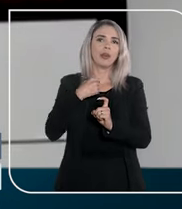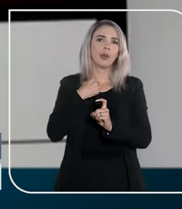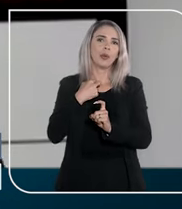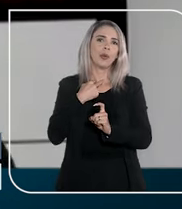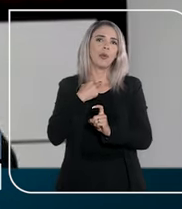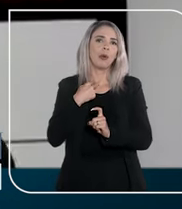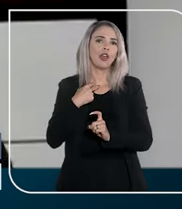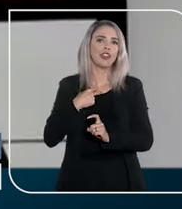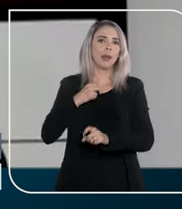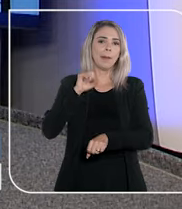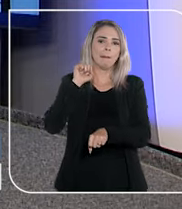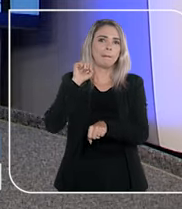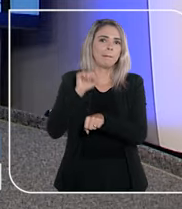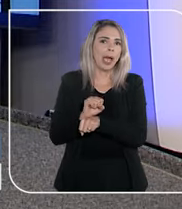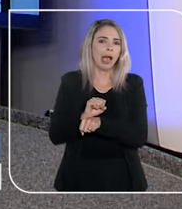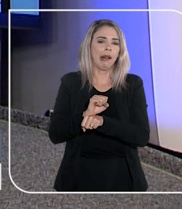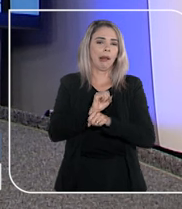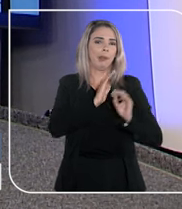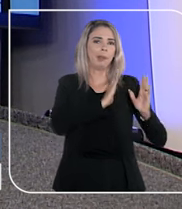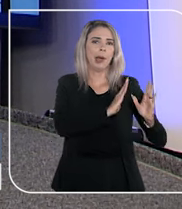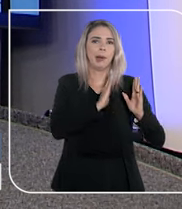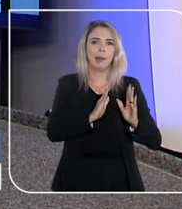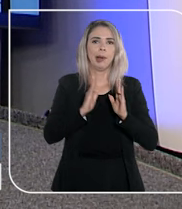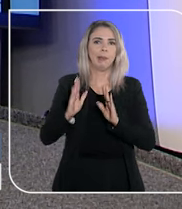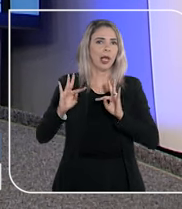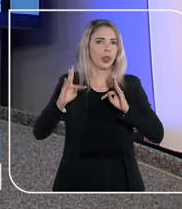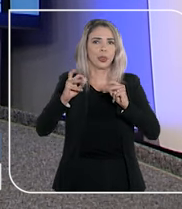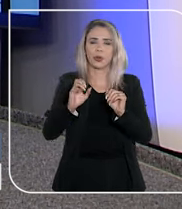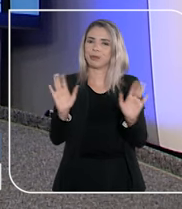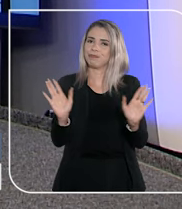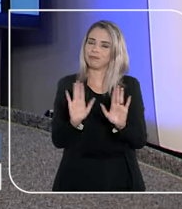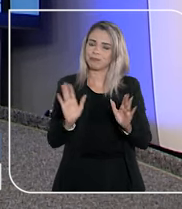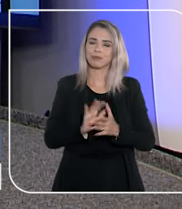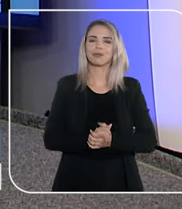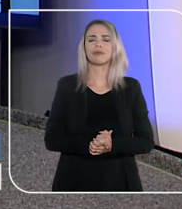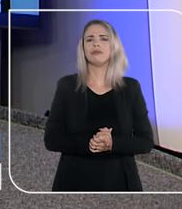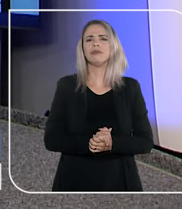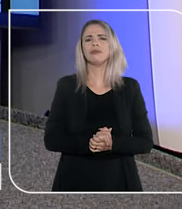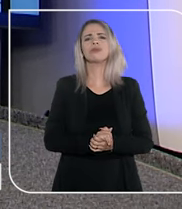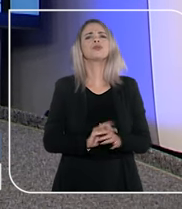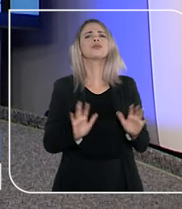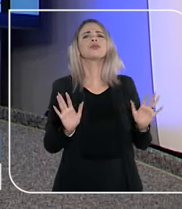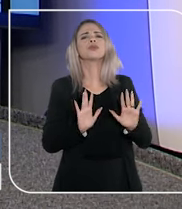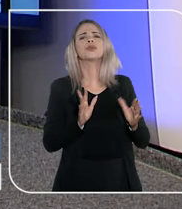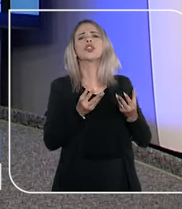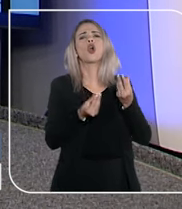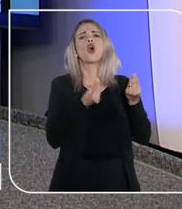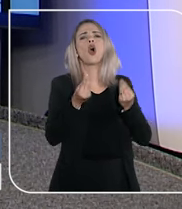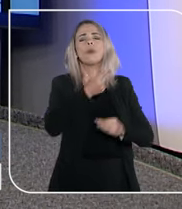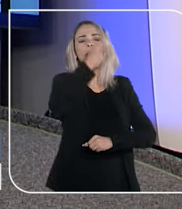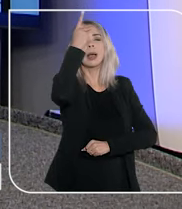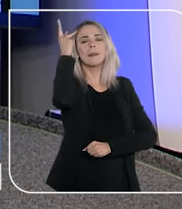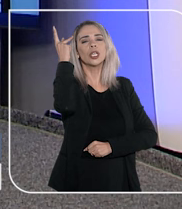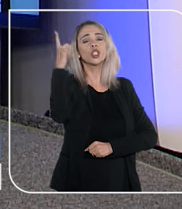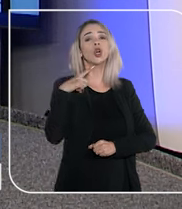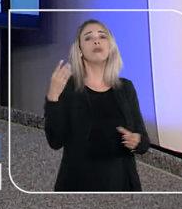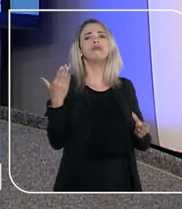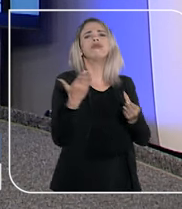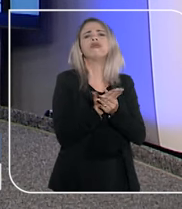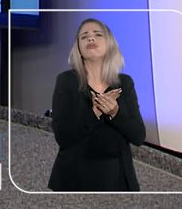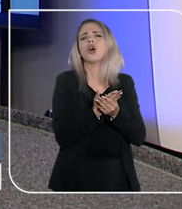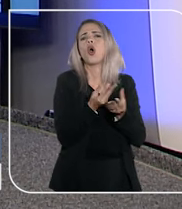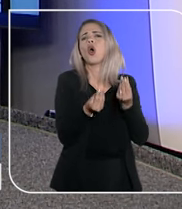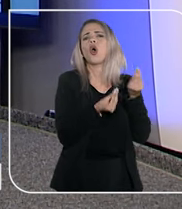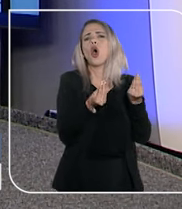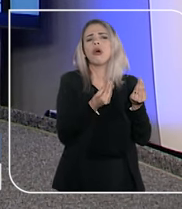durante as fases. Doutor Fábio, e como é que fica a situação dos candidatos sub judice? E aproveitando, como é que fica